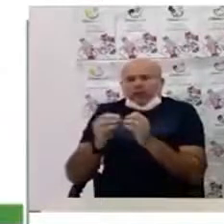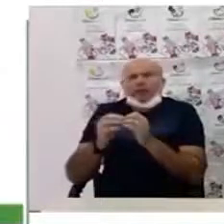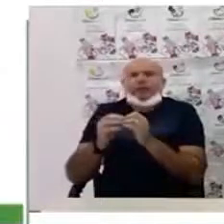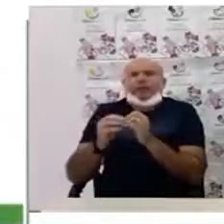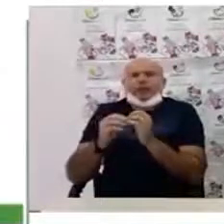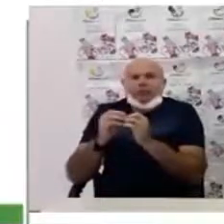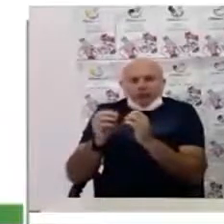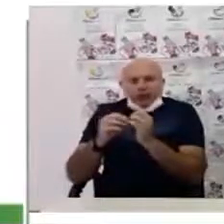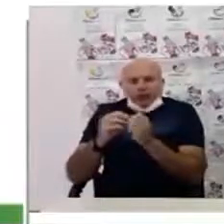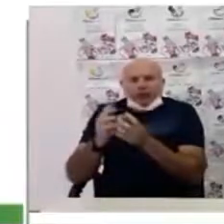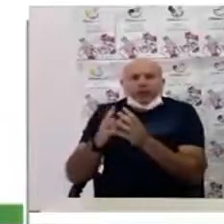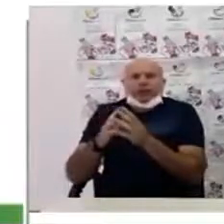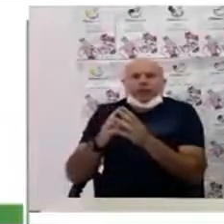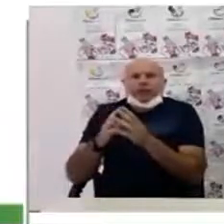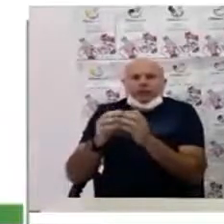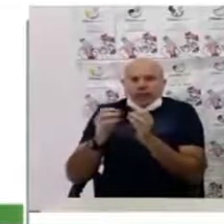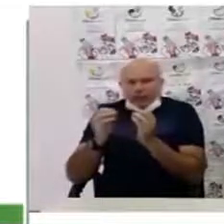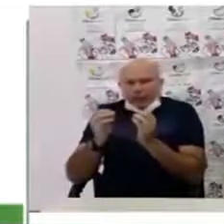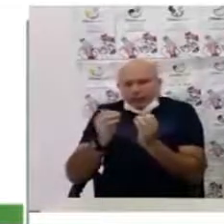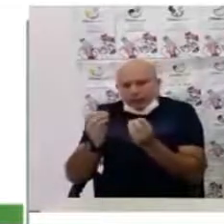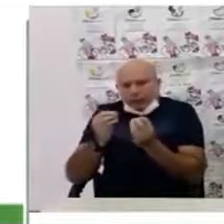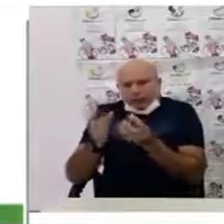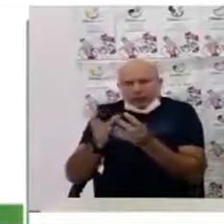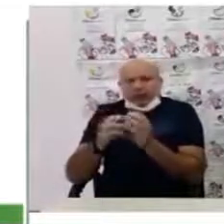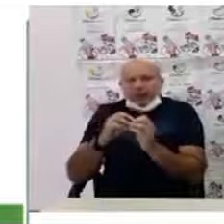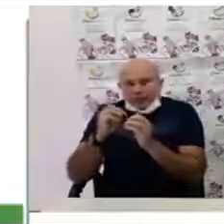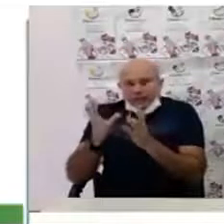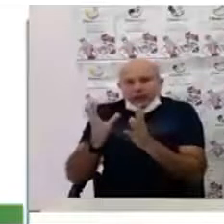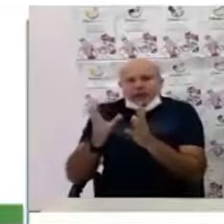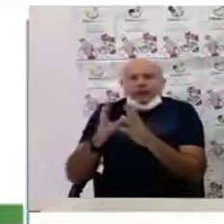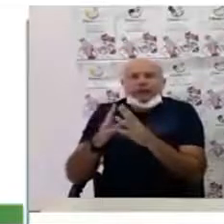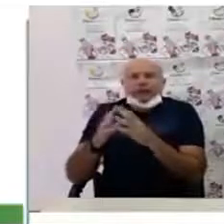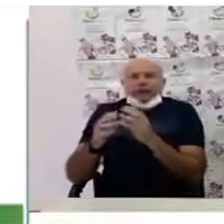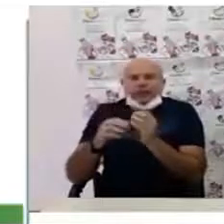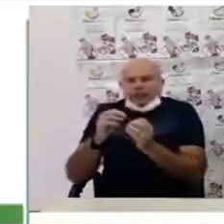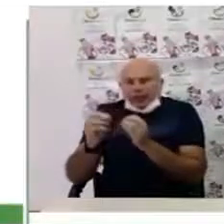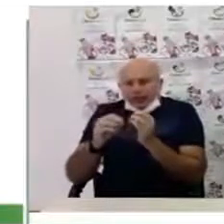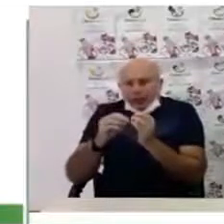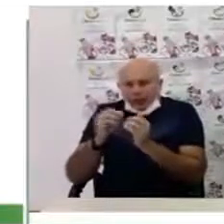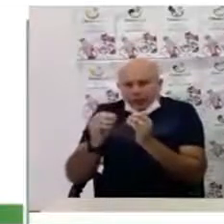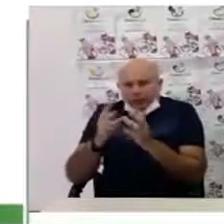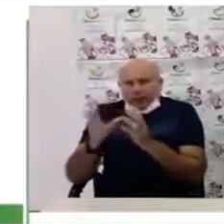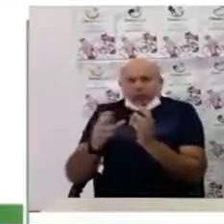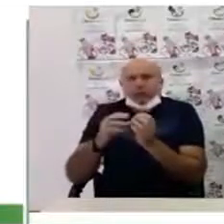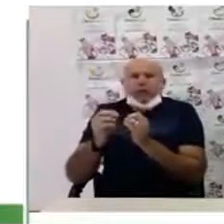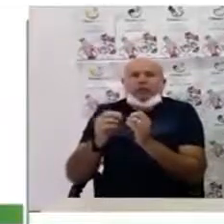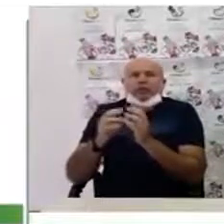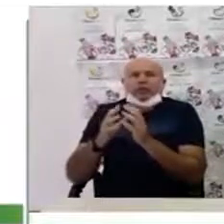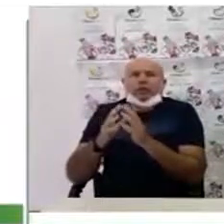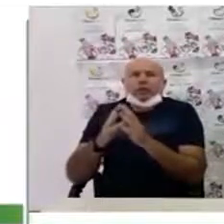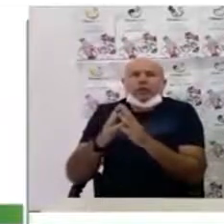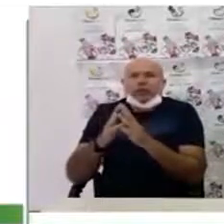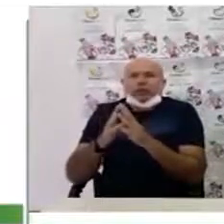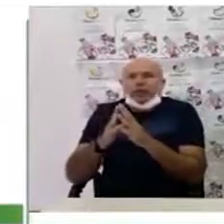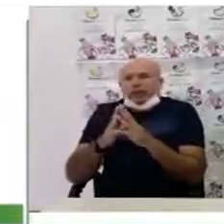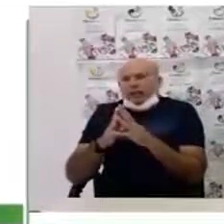está explicando muitos fenômenos da natureza, tá até bem complexo, mas dá para a gente entender e está bem complementado com a sua